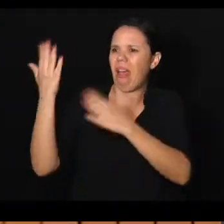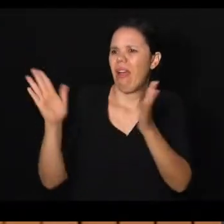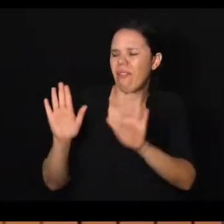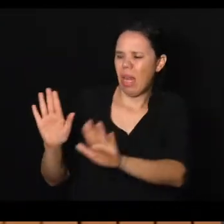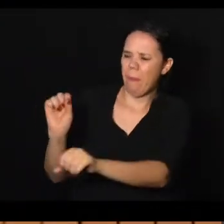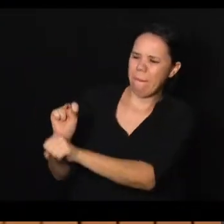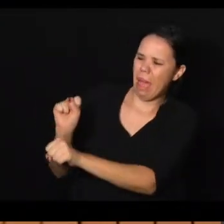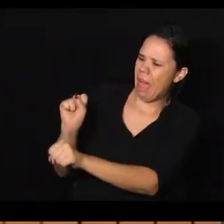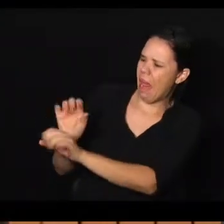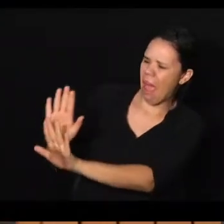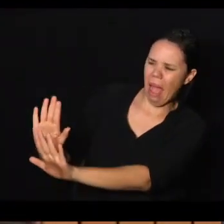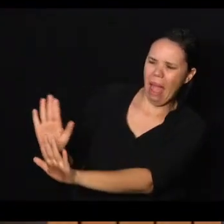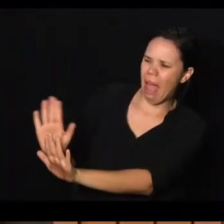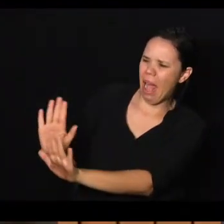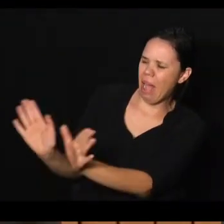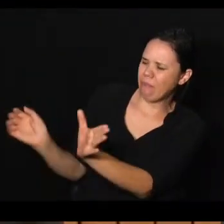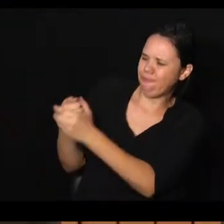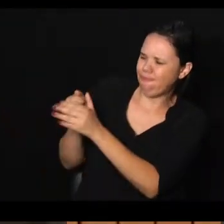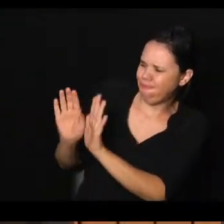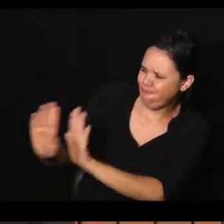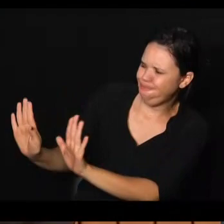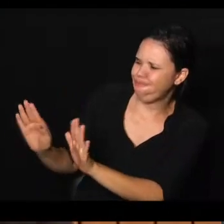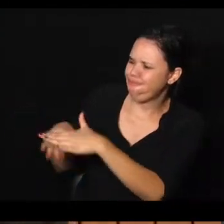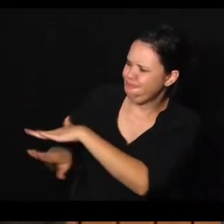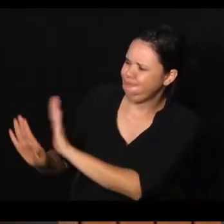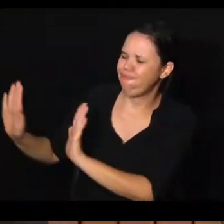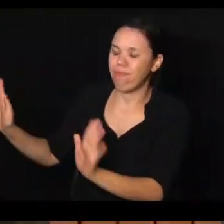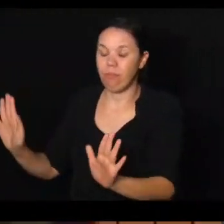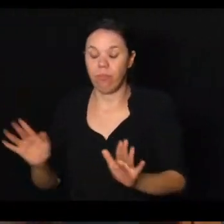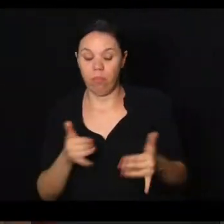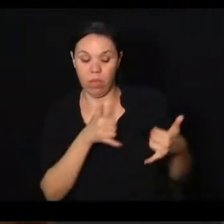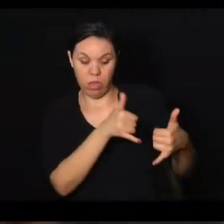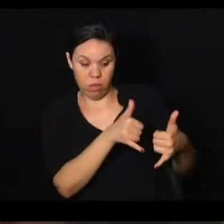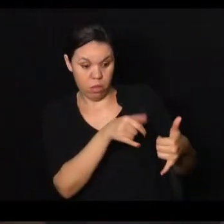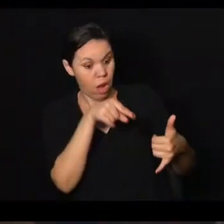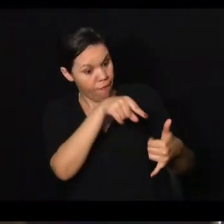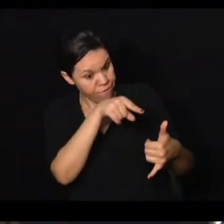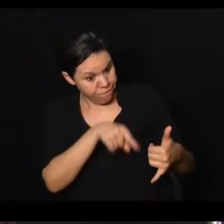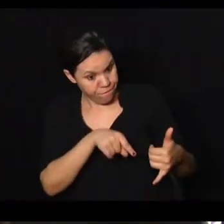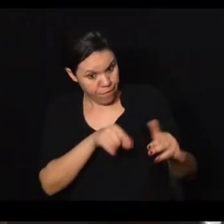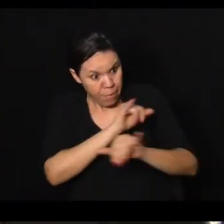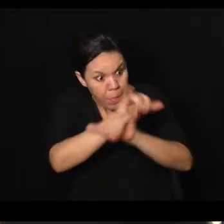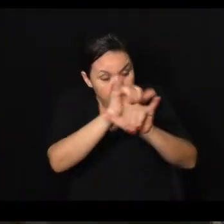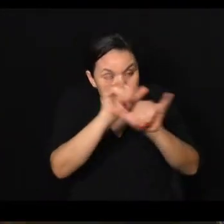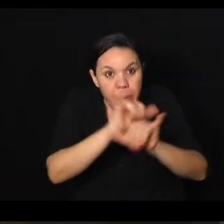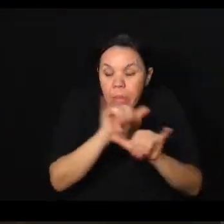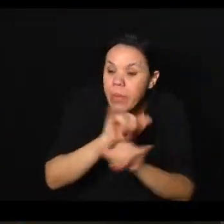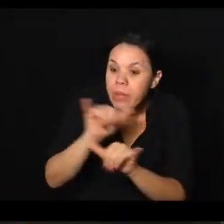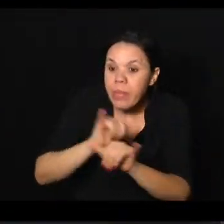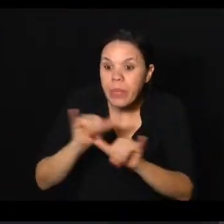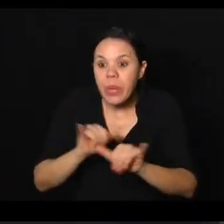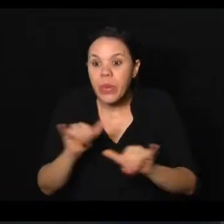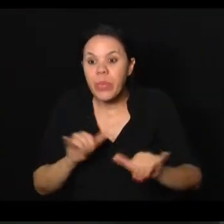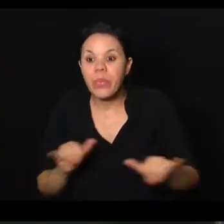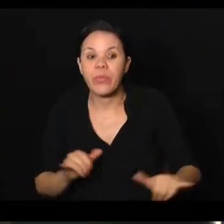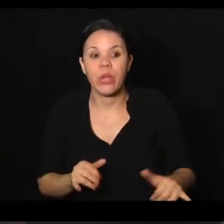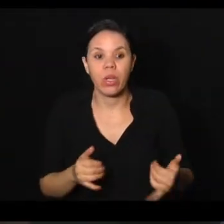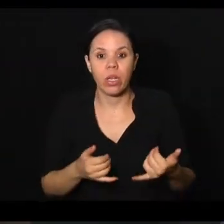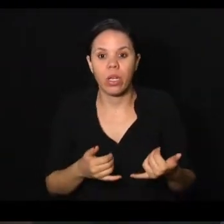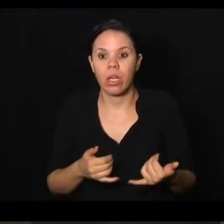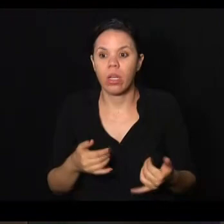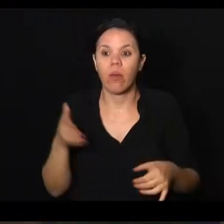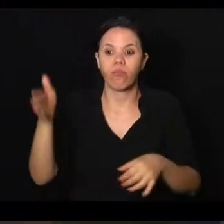não funcionavam. O Disque 100, que nós divulgamos tanto, que eu andei tanto pelo interior de São